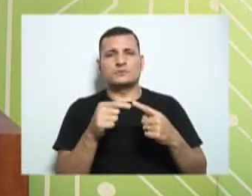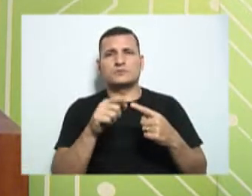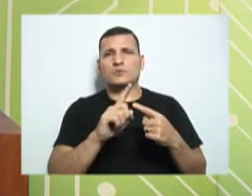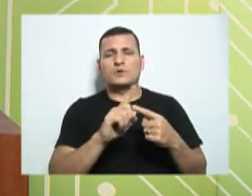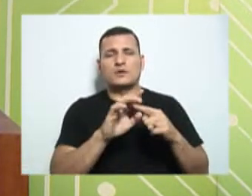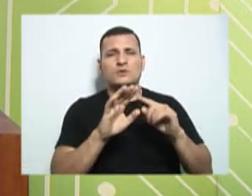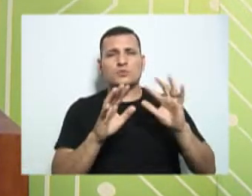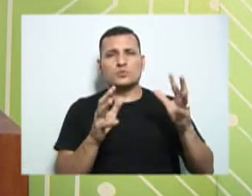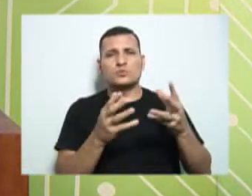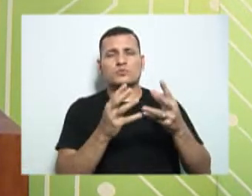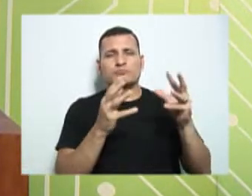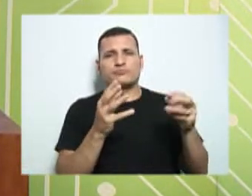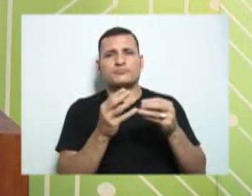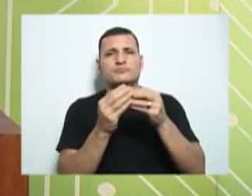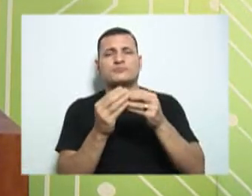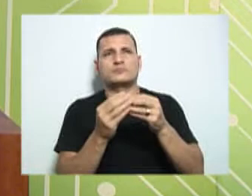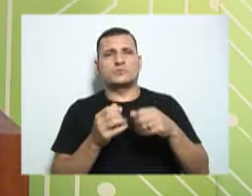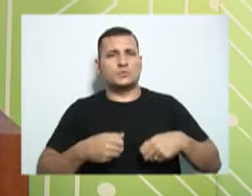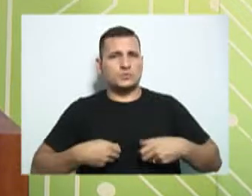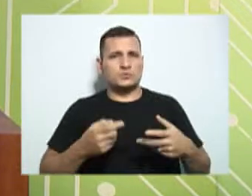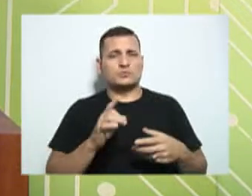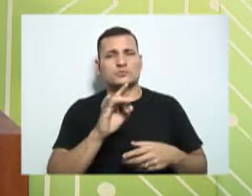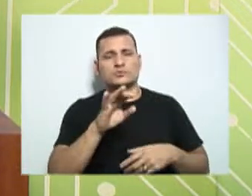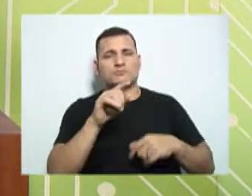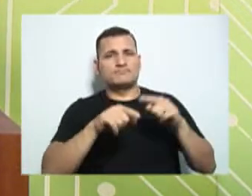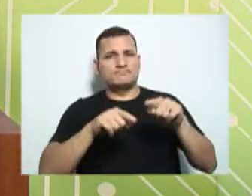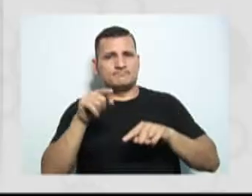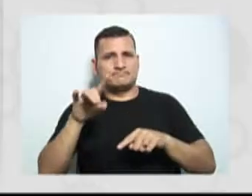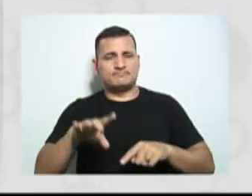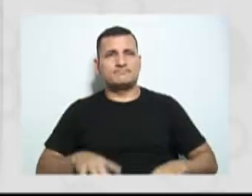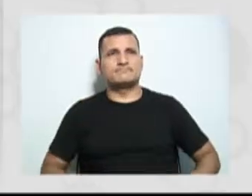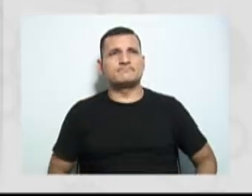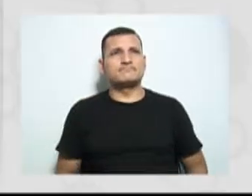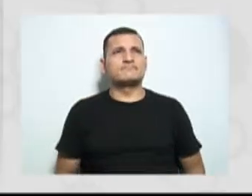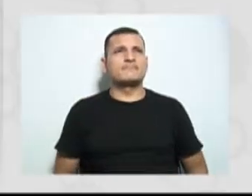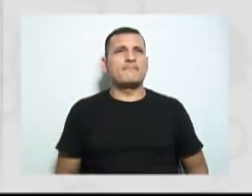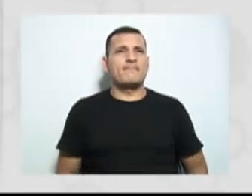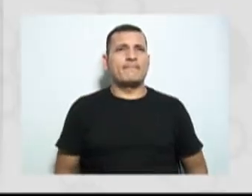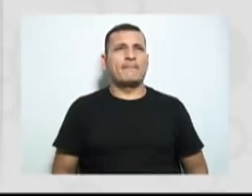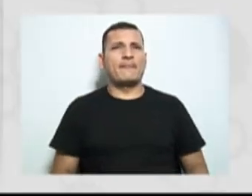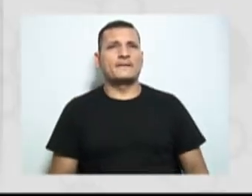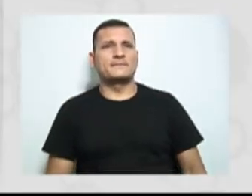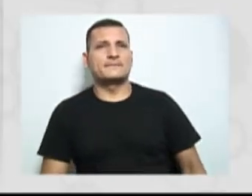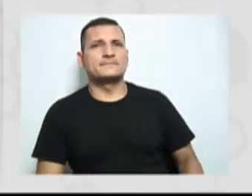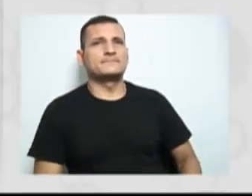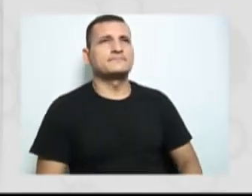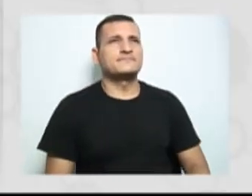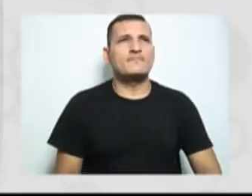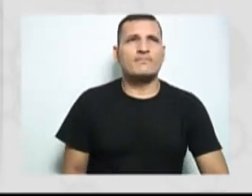sim somente os variáveis, certo? Vamos lá no slide.